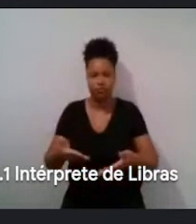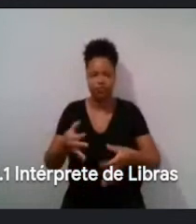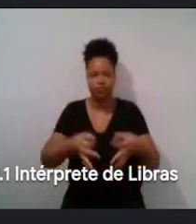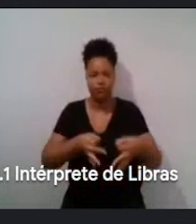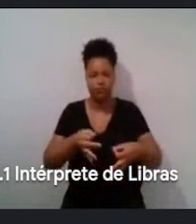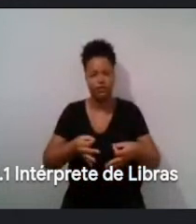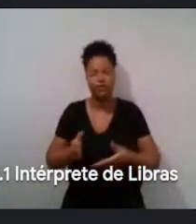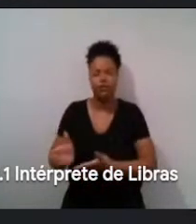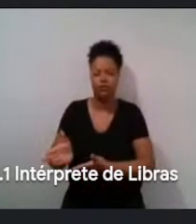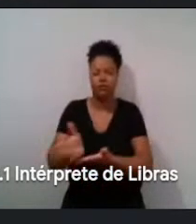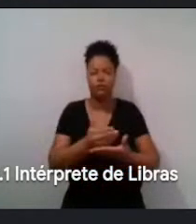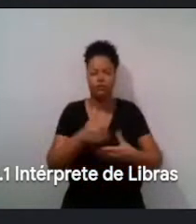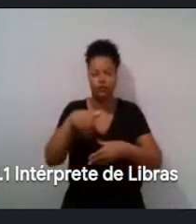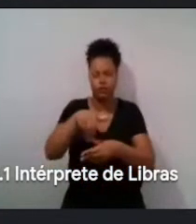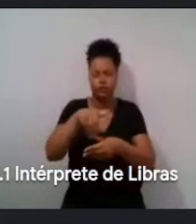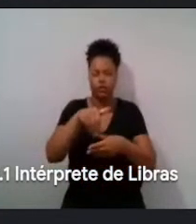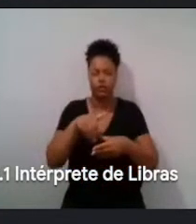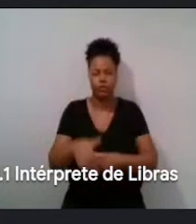atacado.